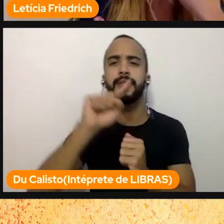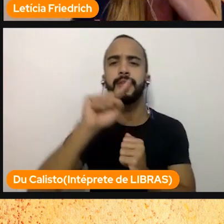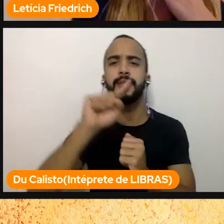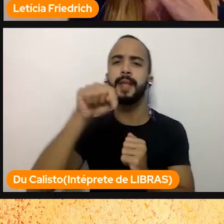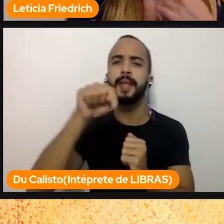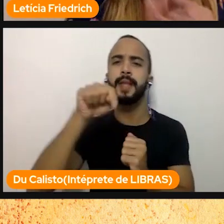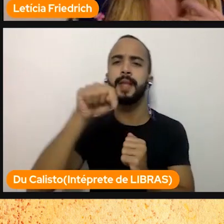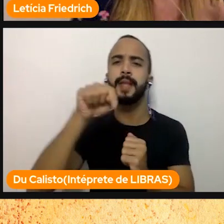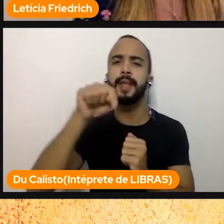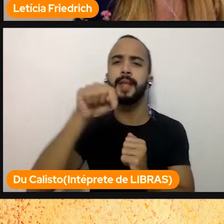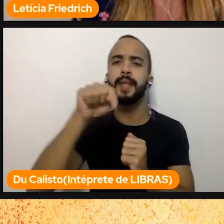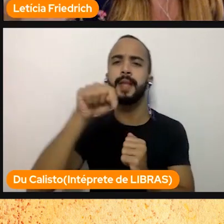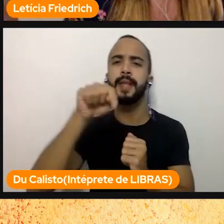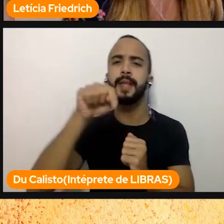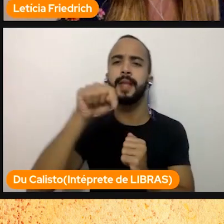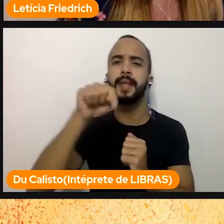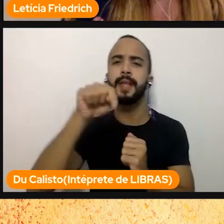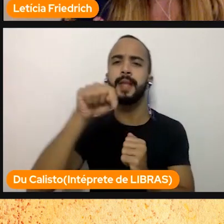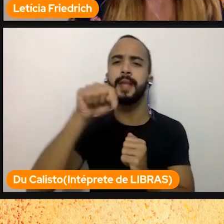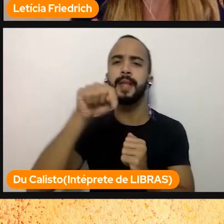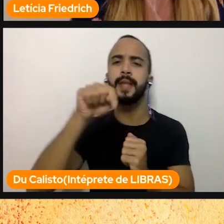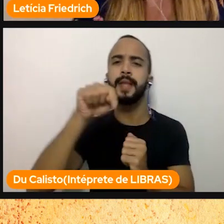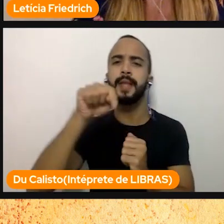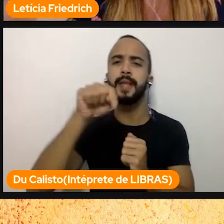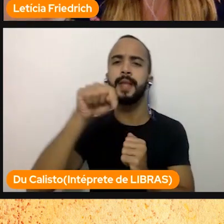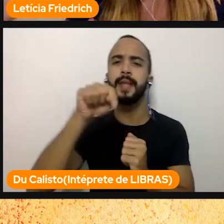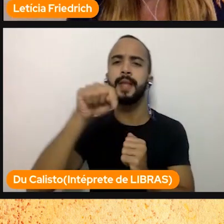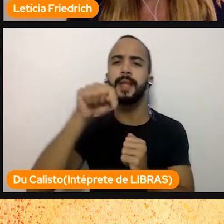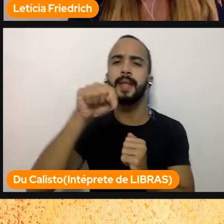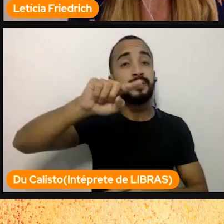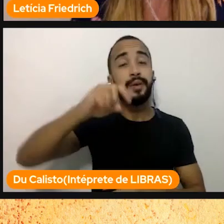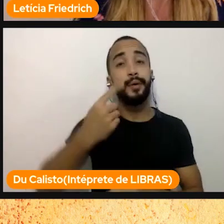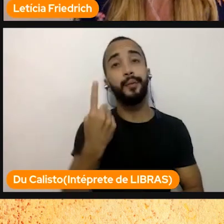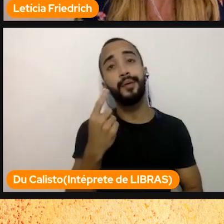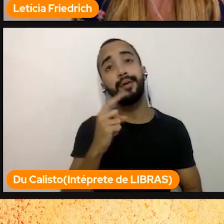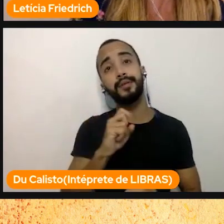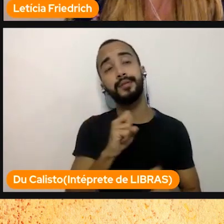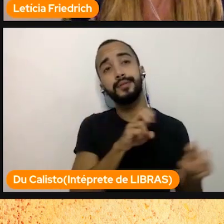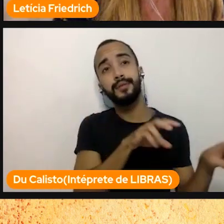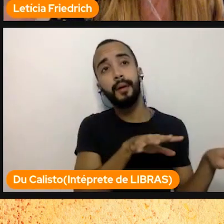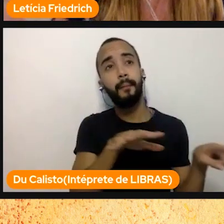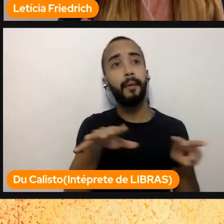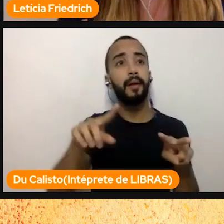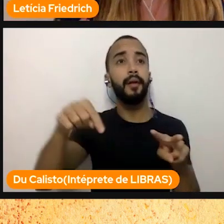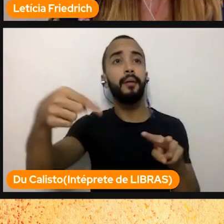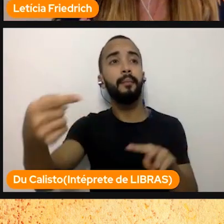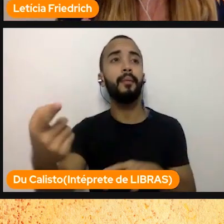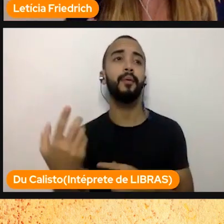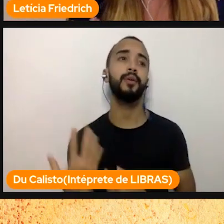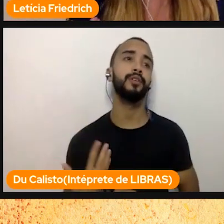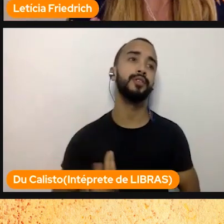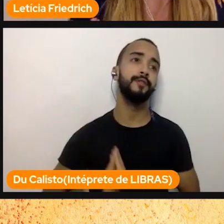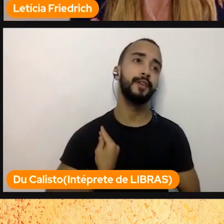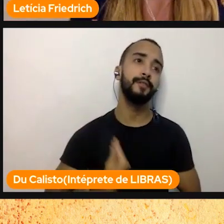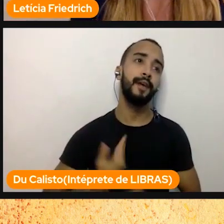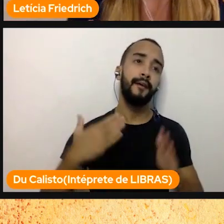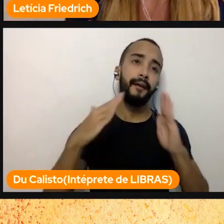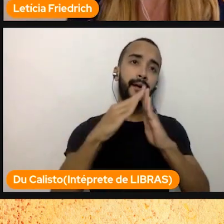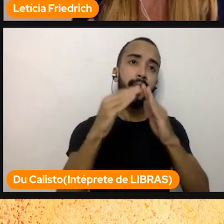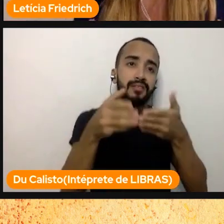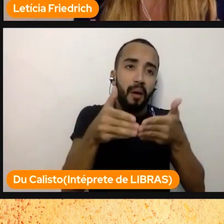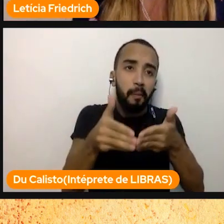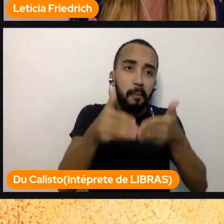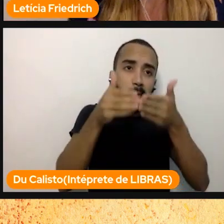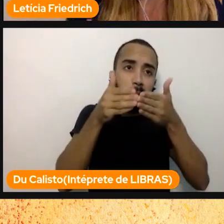trilha sonora, e uma semana depois estávamos todos em casa já vivendo um outro mundo, né?